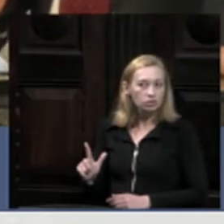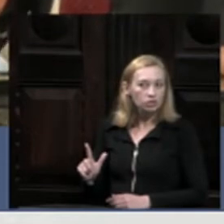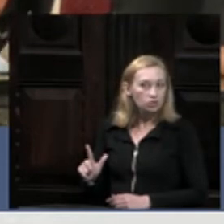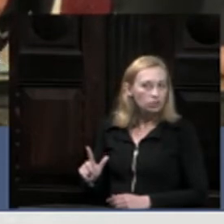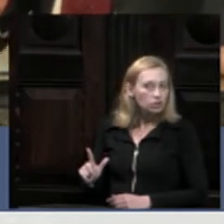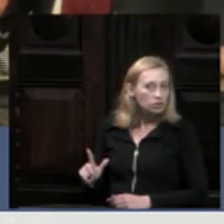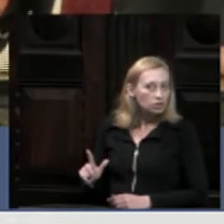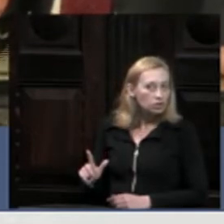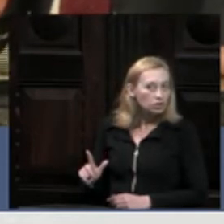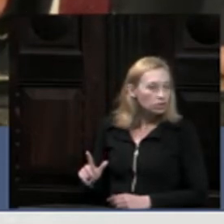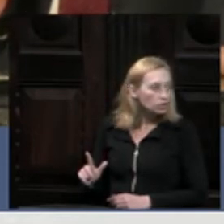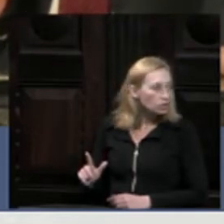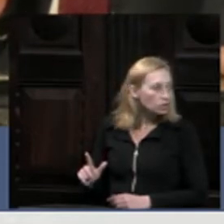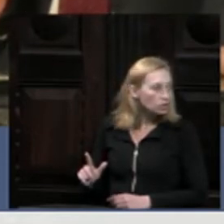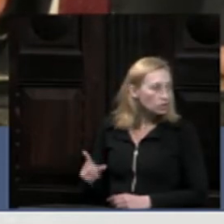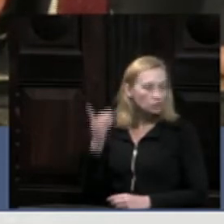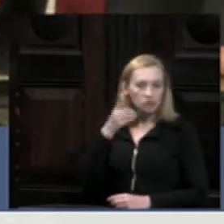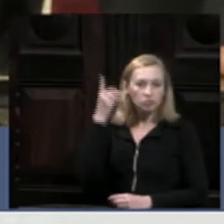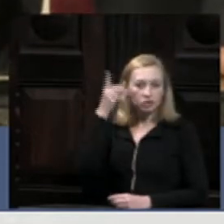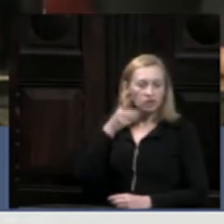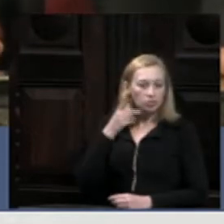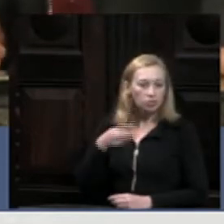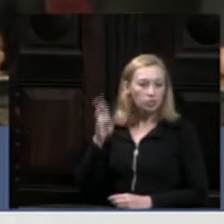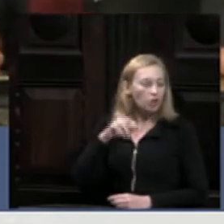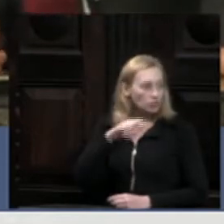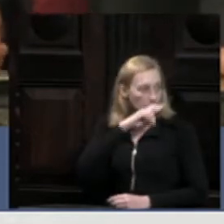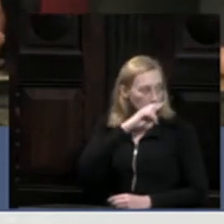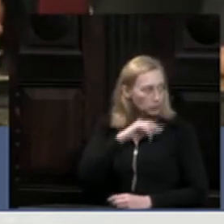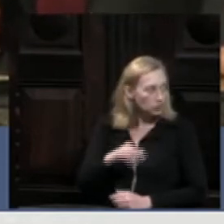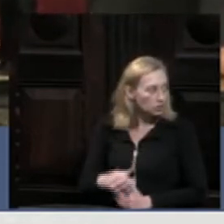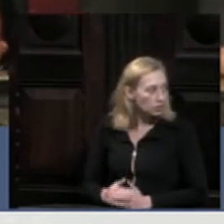designo relator, deputado Paulo Ramos.